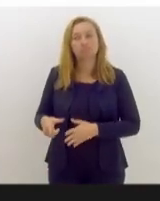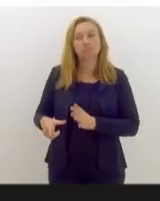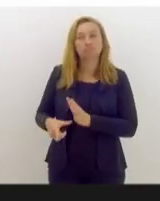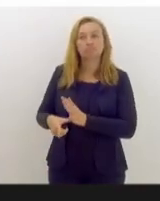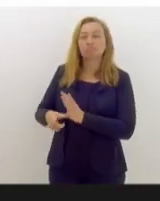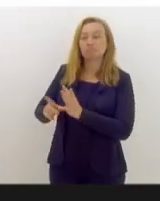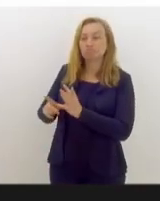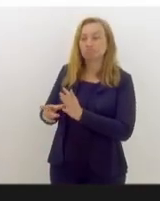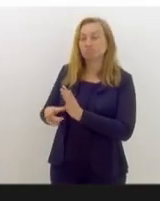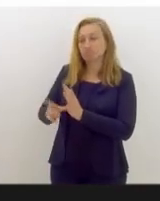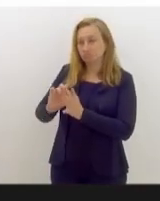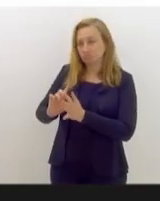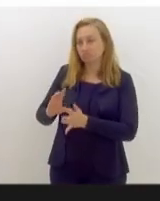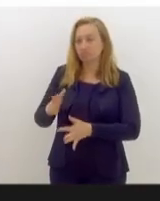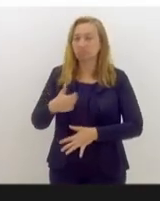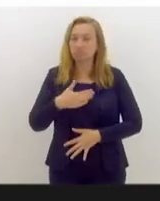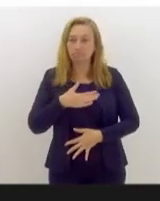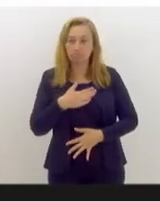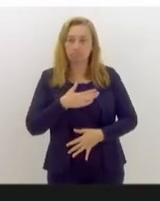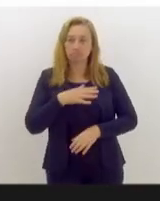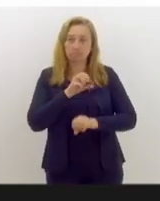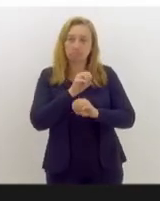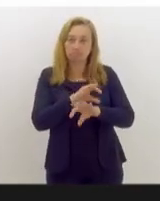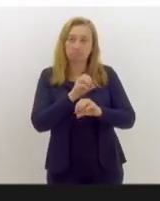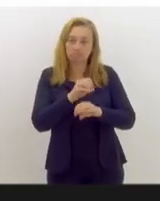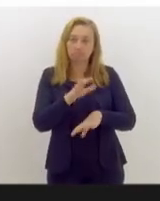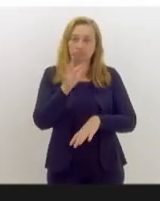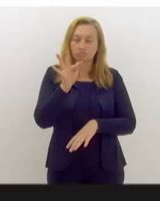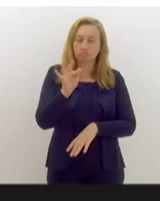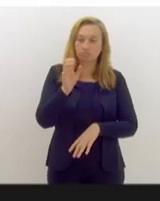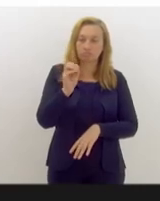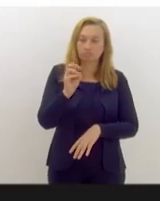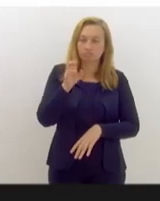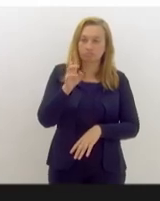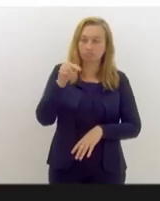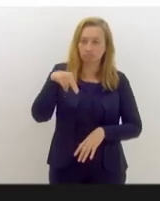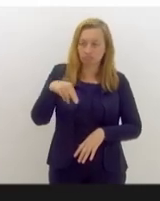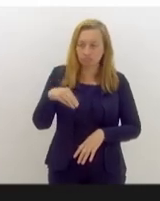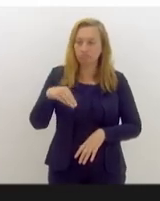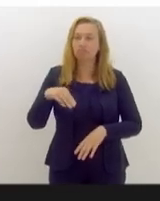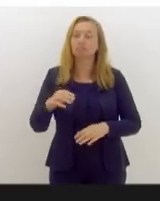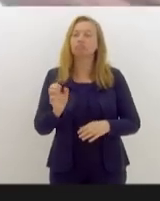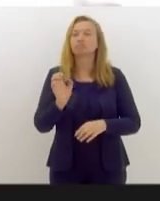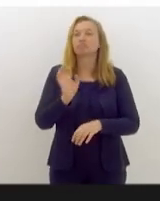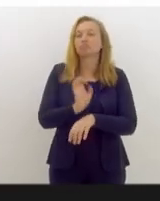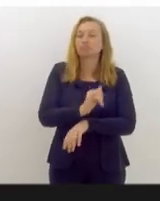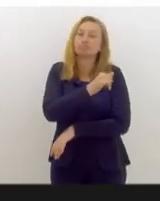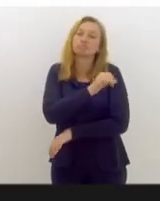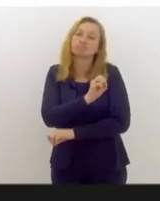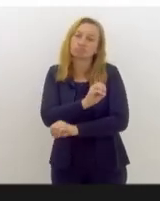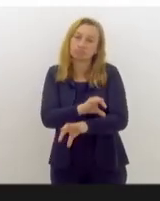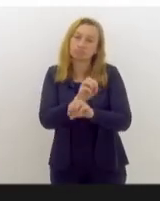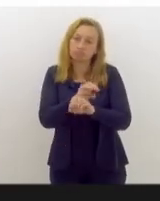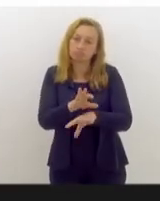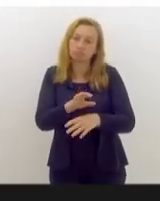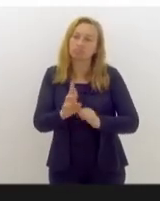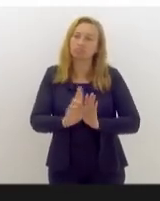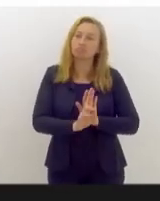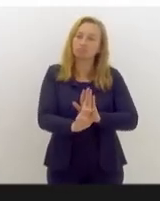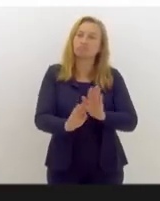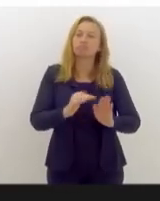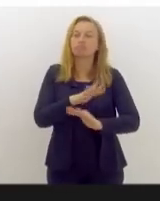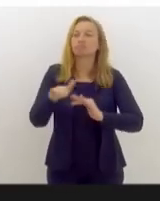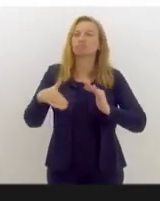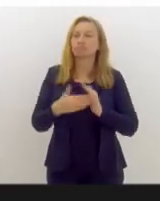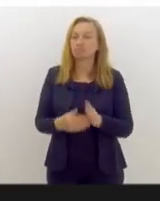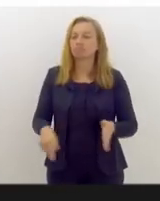do Fórum Estadual de Educação e de todos os membros do Fórum Estadual de Educação. E aí, representando todos